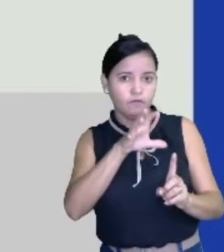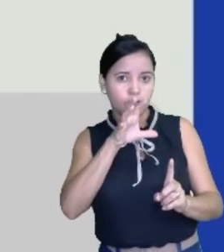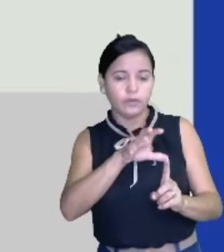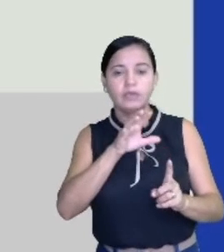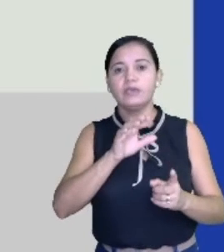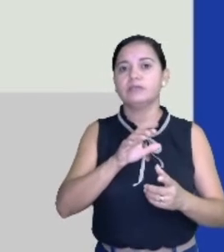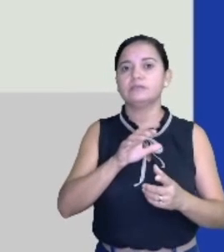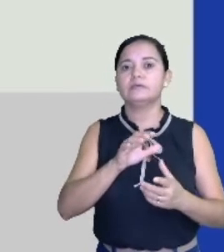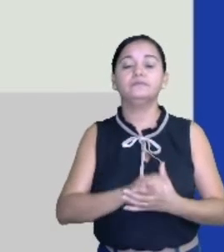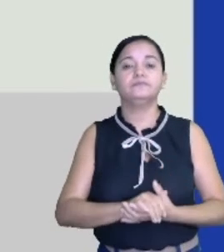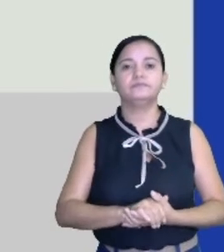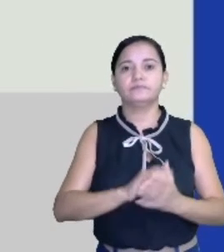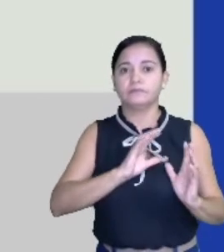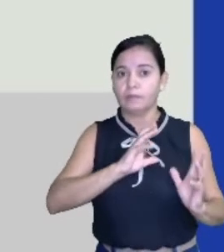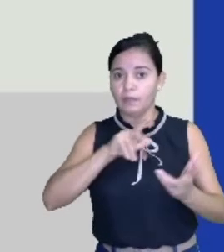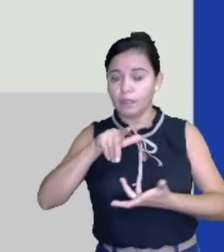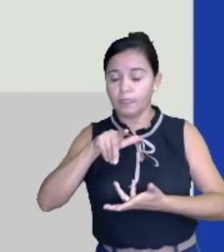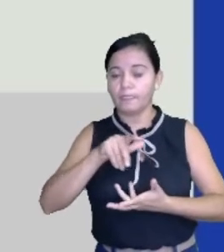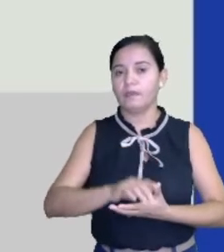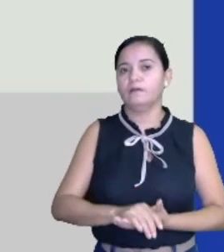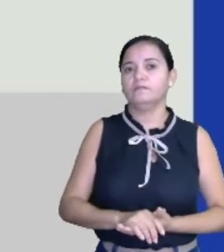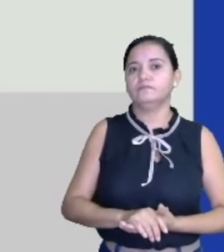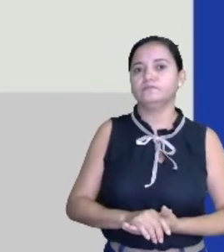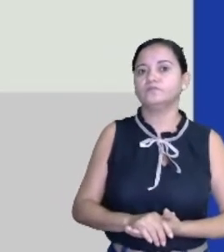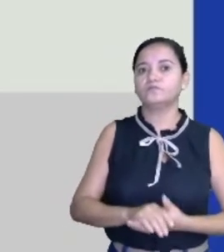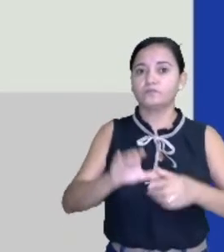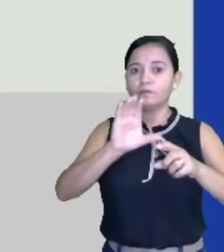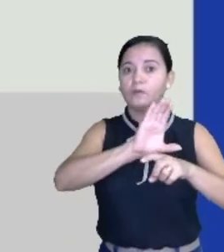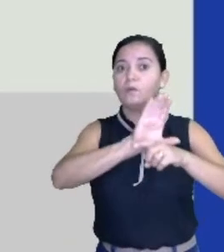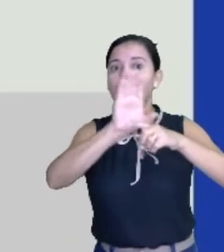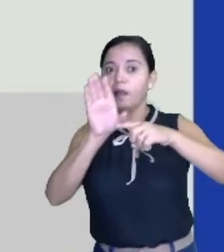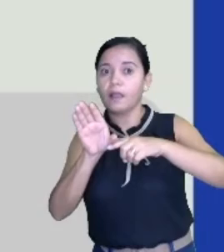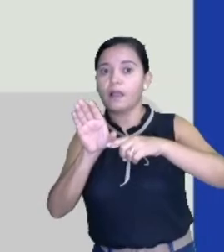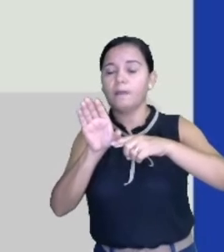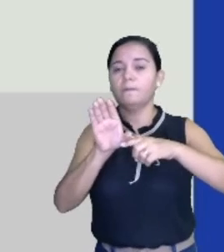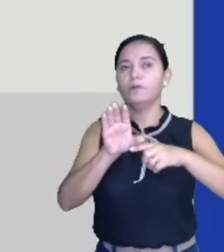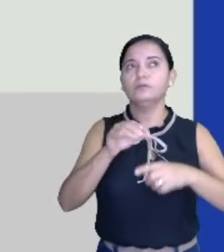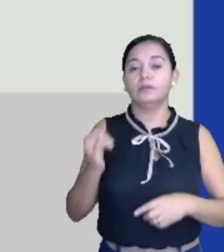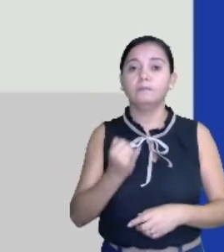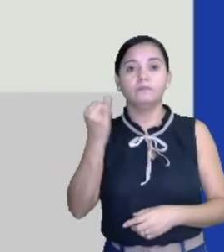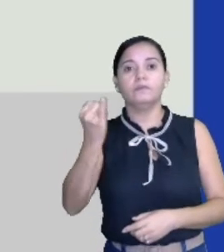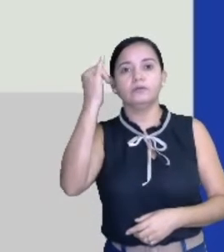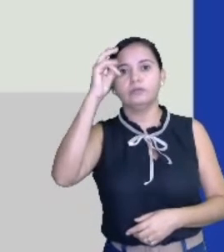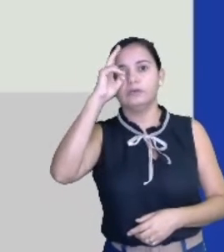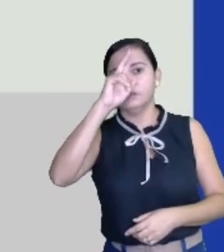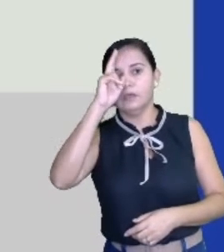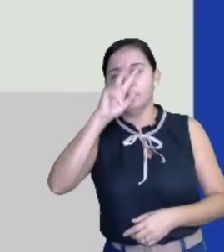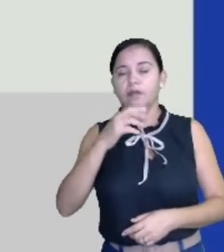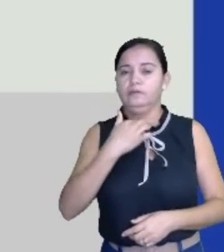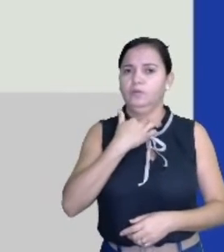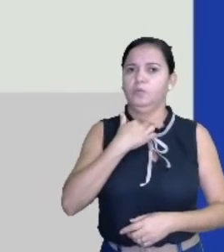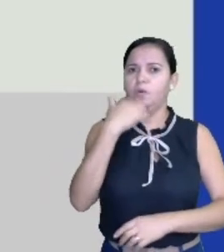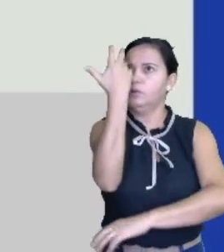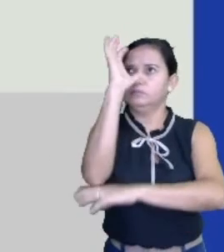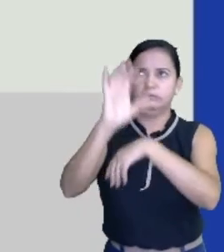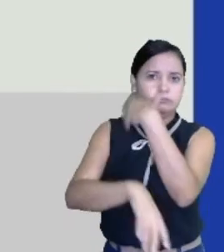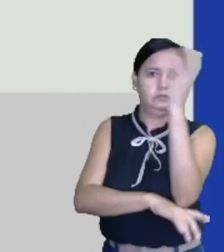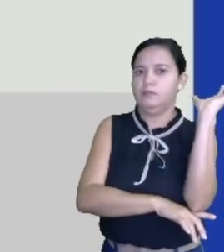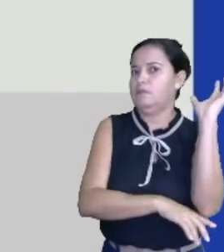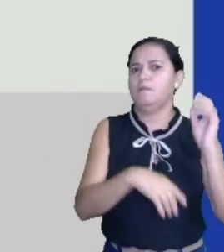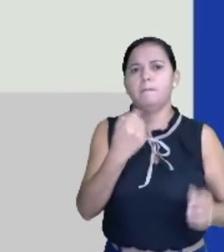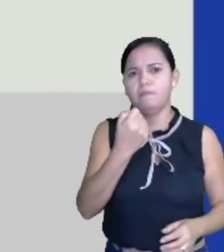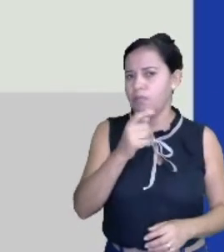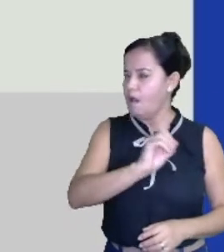excesso, mas lembrando que esse gás carbônico, por isso que é importante a gente lembrar que a gente não pode desmatar, a gente tem que fazer o quê? Reflorestamento. Por